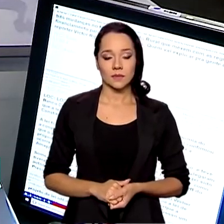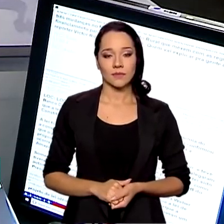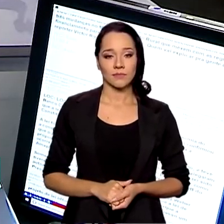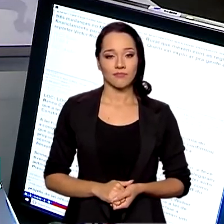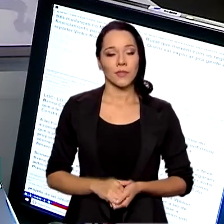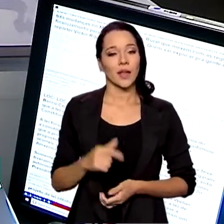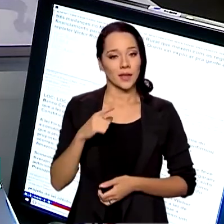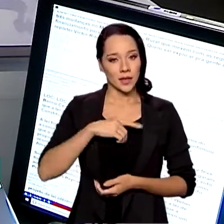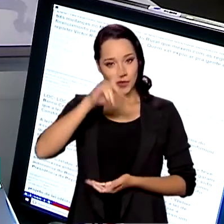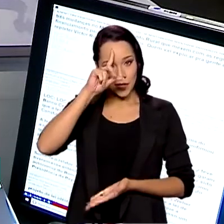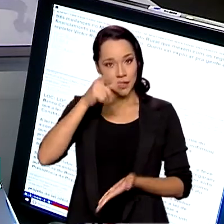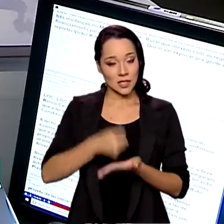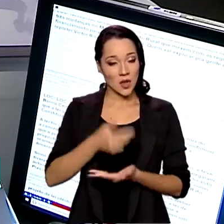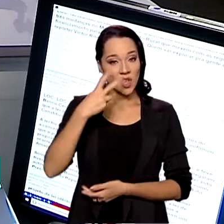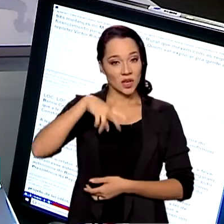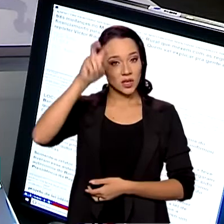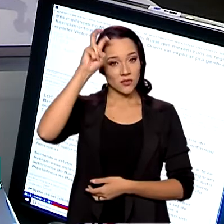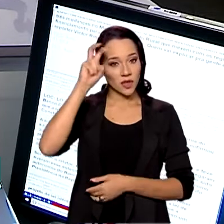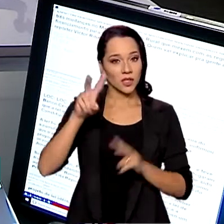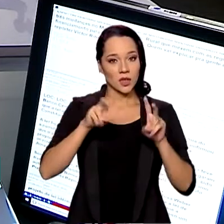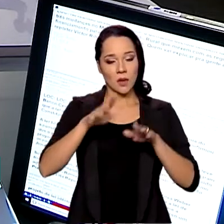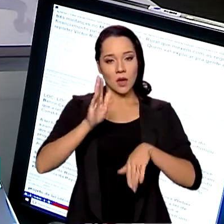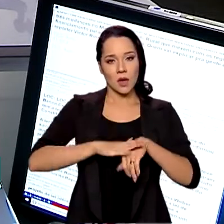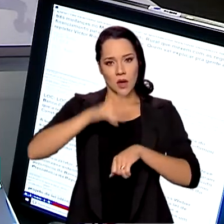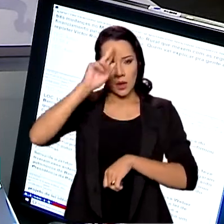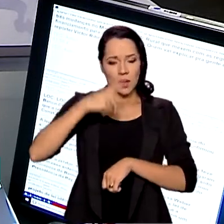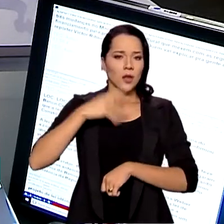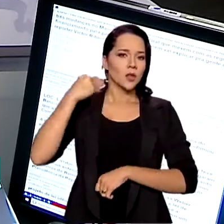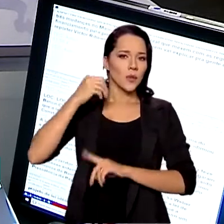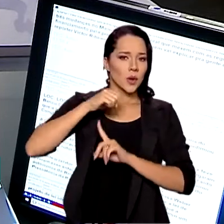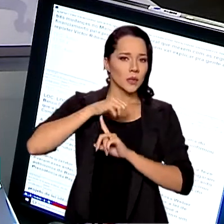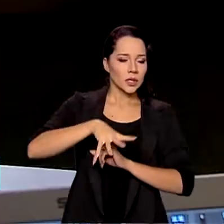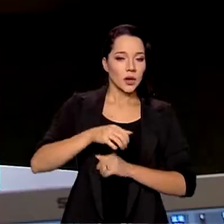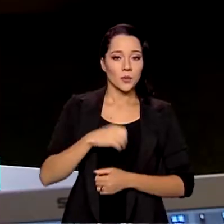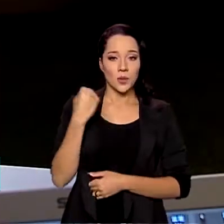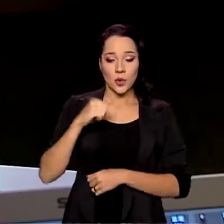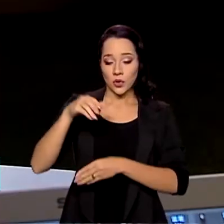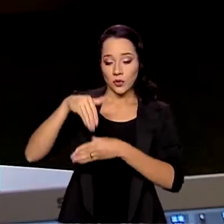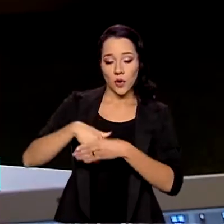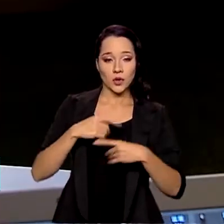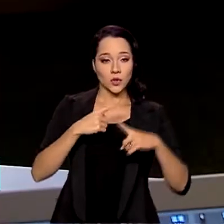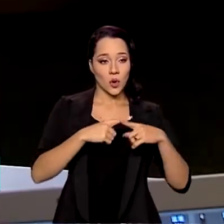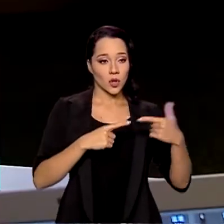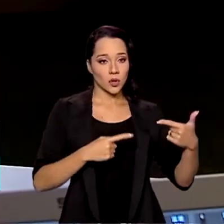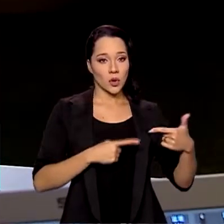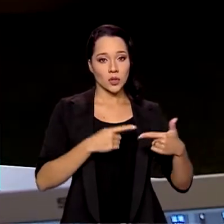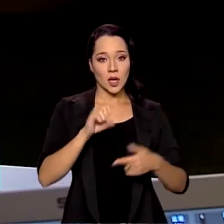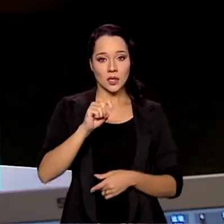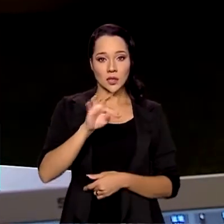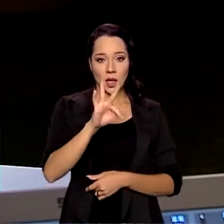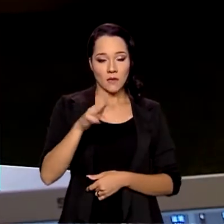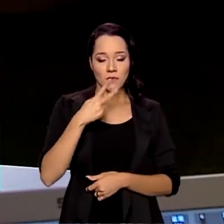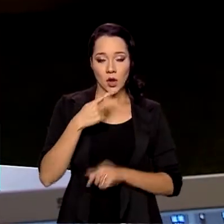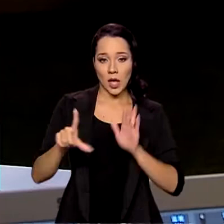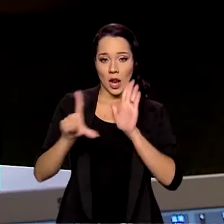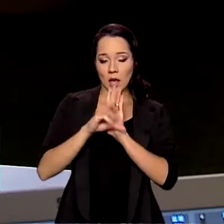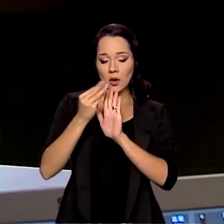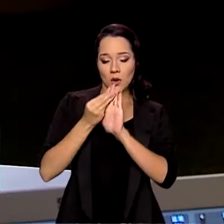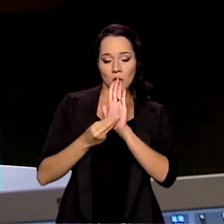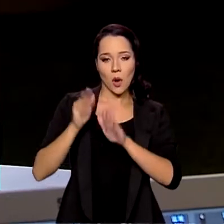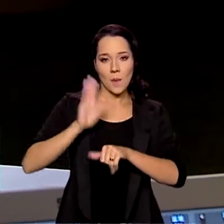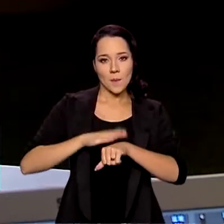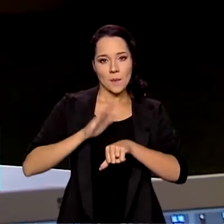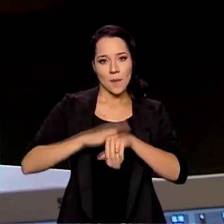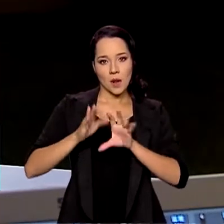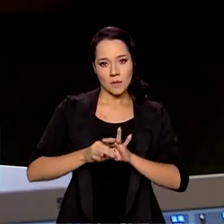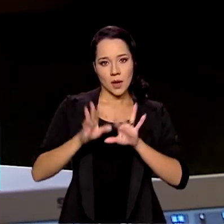E teve decisão nesta quinta-feira sobre a autonomia do Banco Central. Por 8-2, o Supremo Tribunal Federal confirmou que a lei que estabeleceu a autonomia